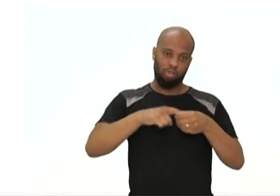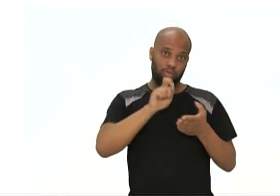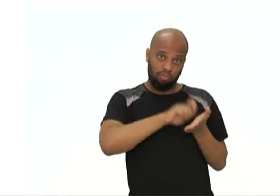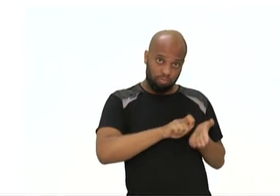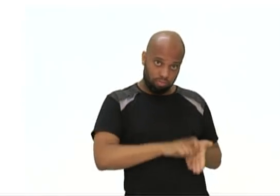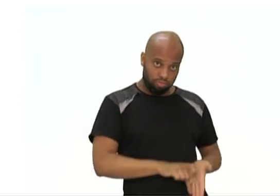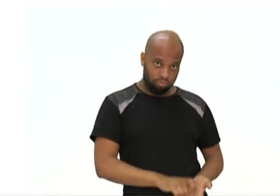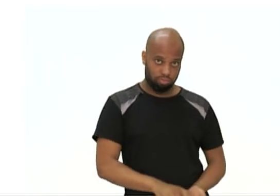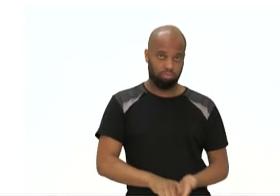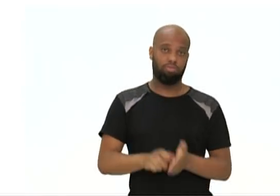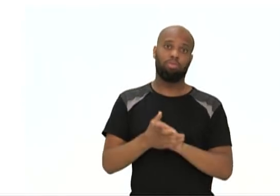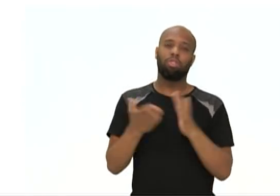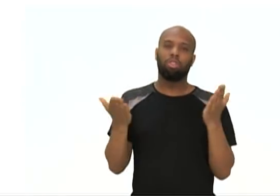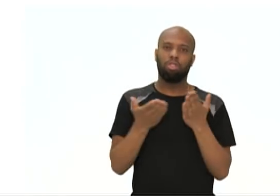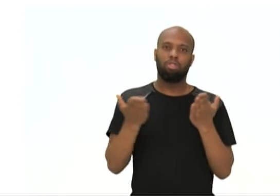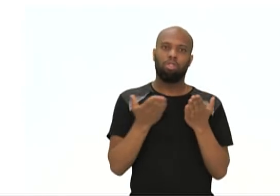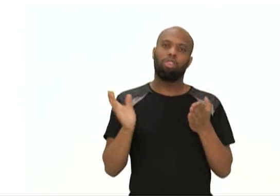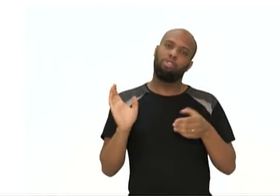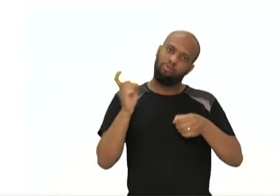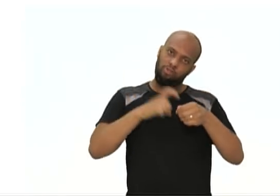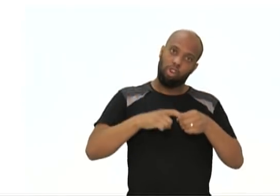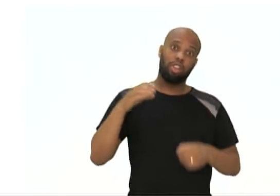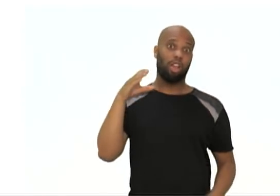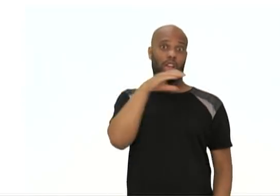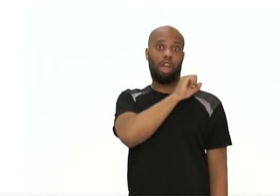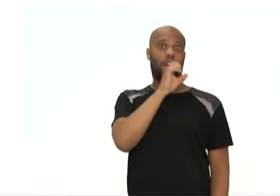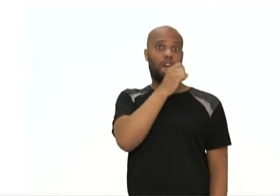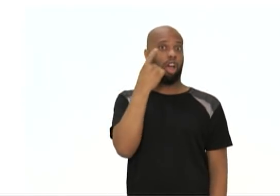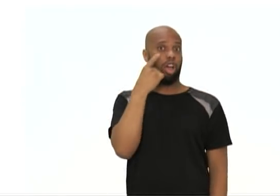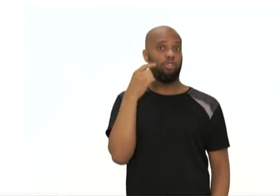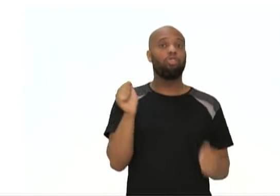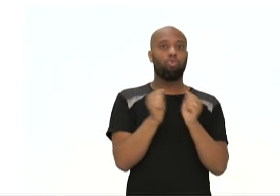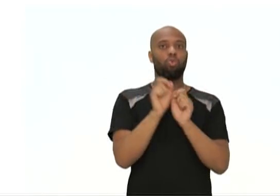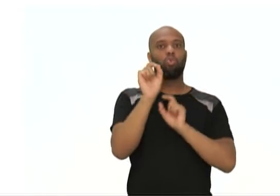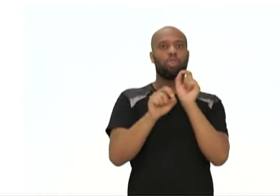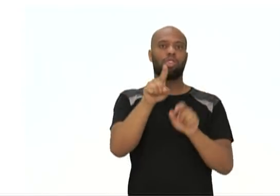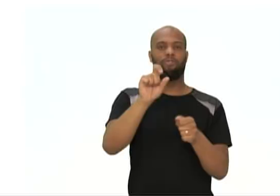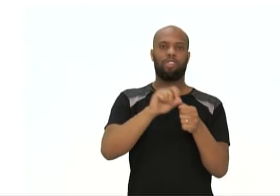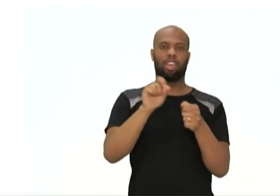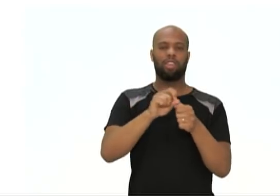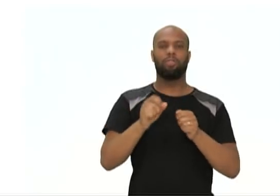lá direitinho no caderno de vocês, a gente já vem para verificar junto o que vocês fizeram aí.